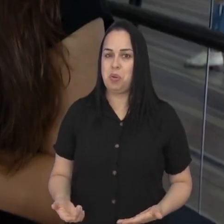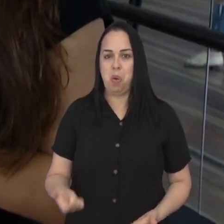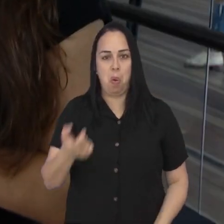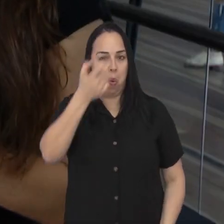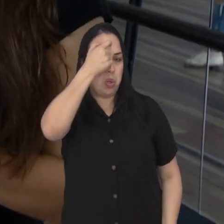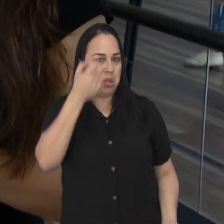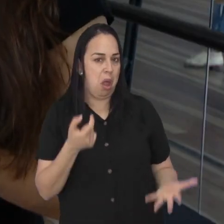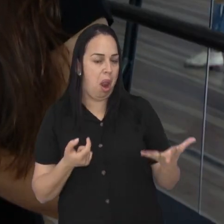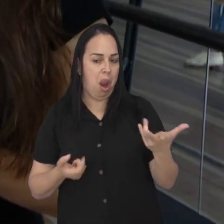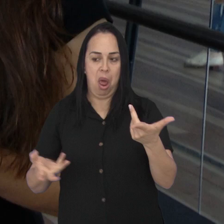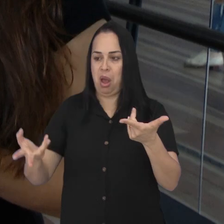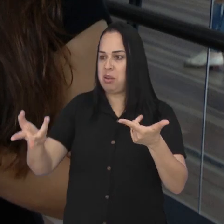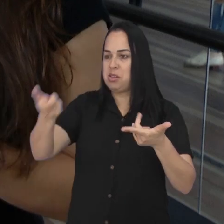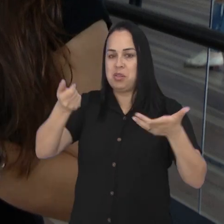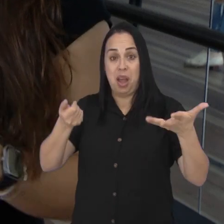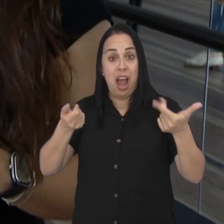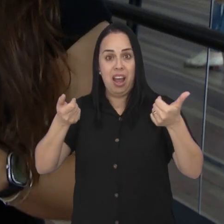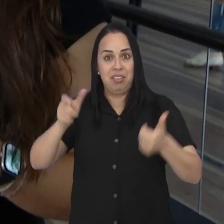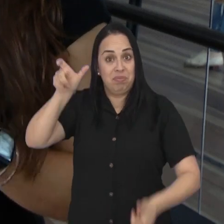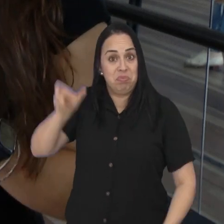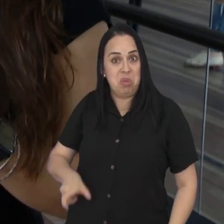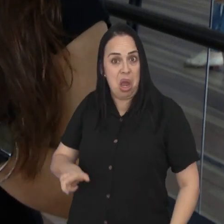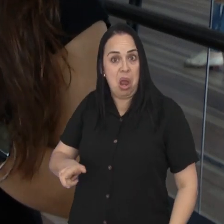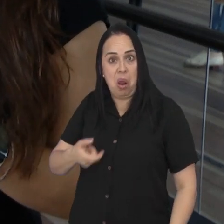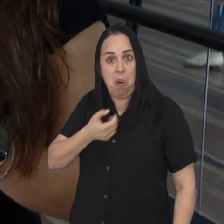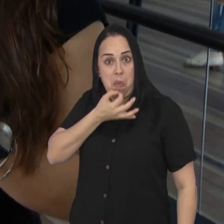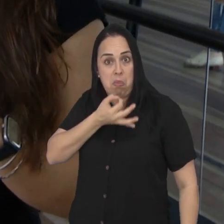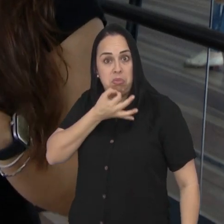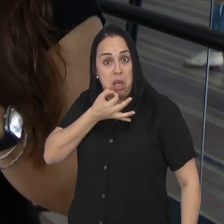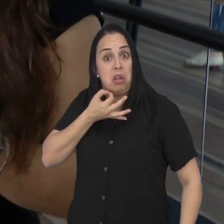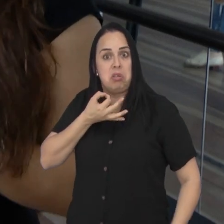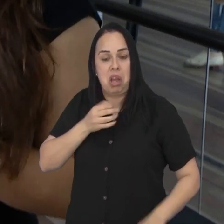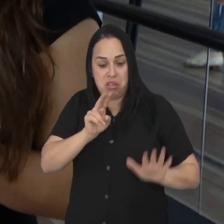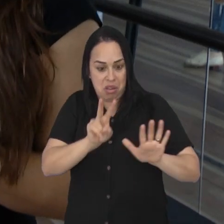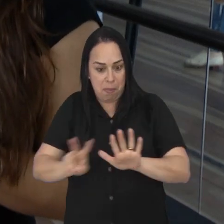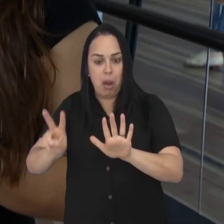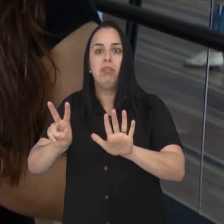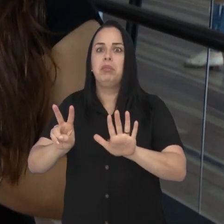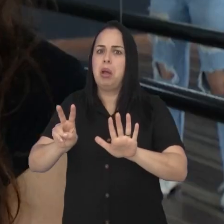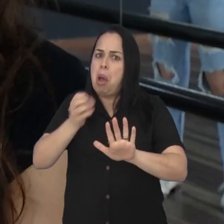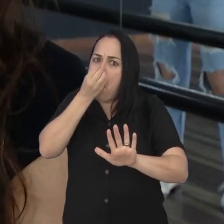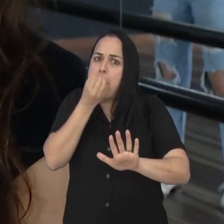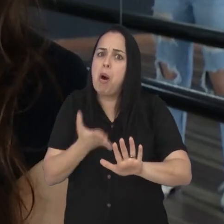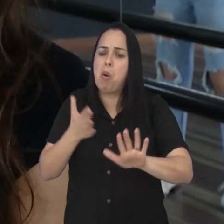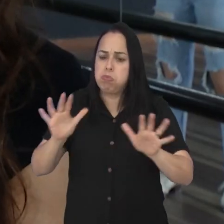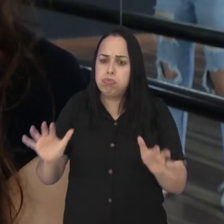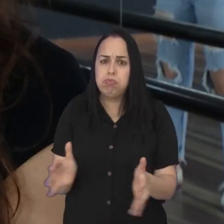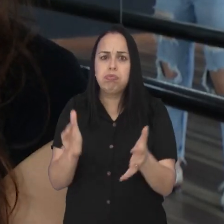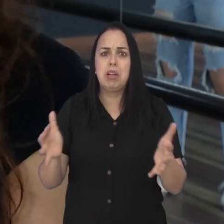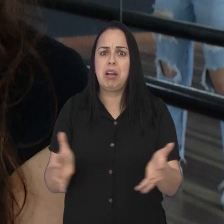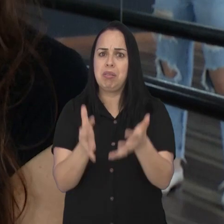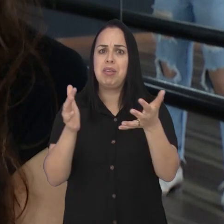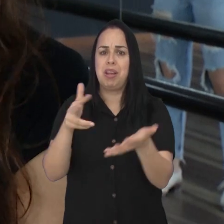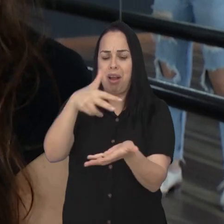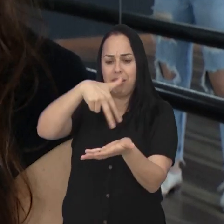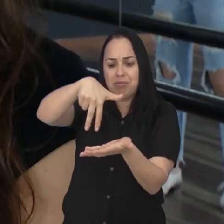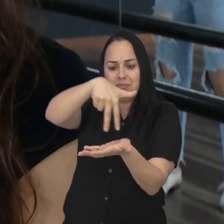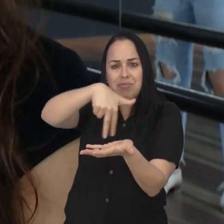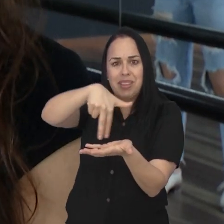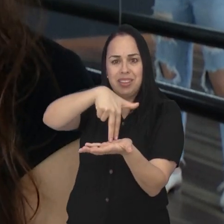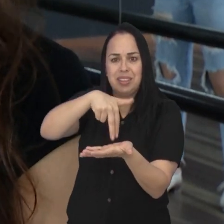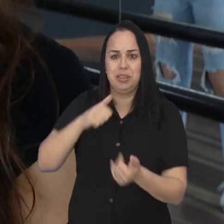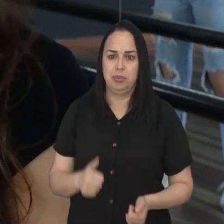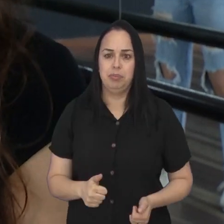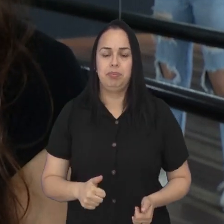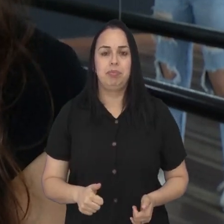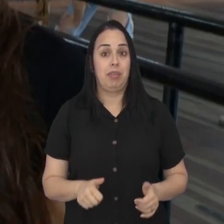Com tantos talentos na cidade, Bruna acredita que a Semana do Sapateado vai movimentar a cena da dança